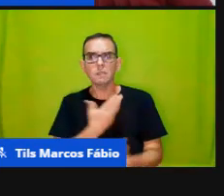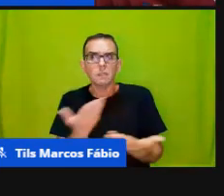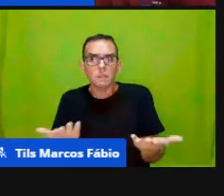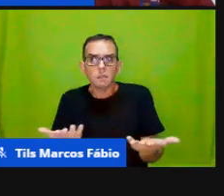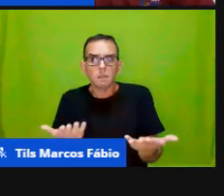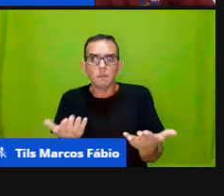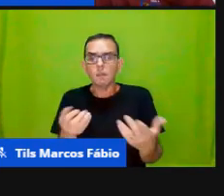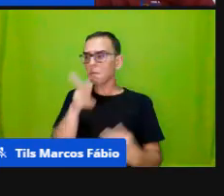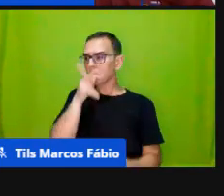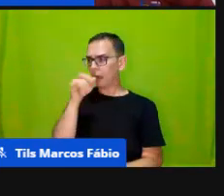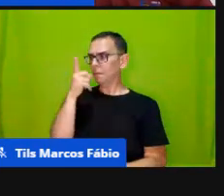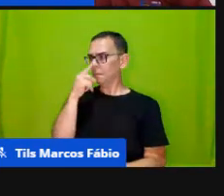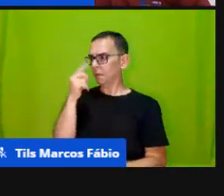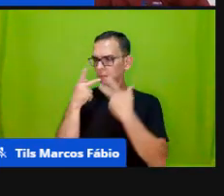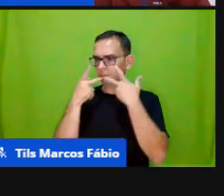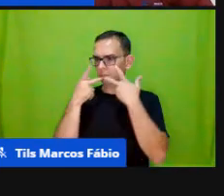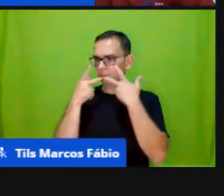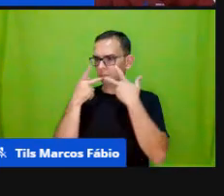pai e a mãe falam